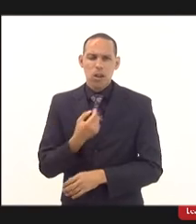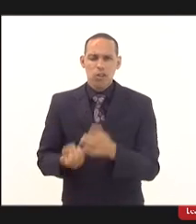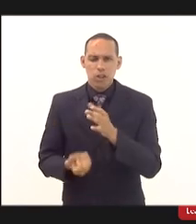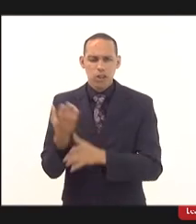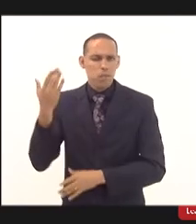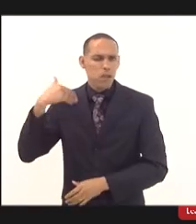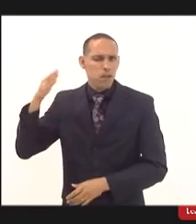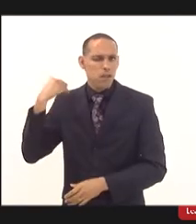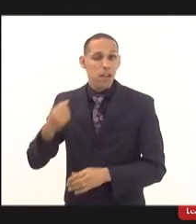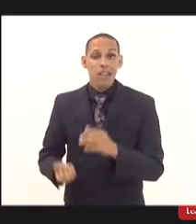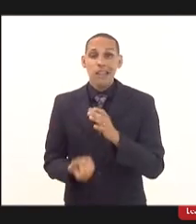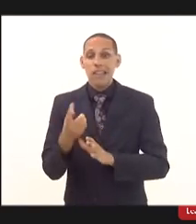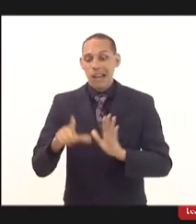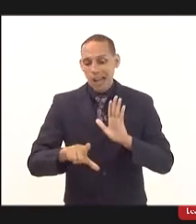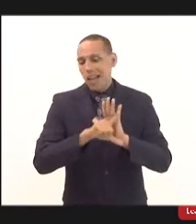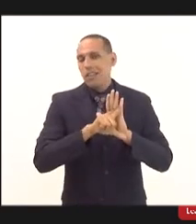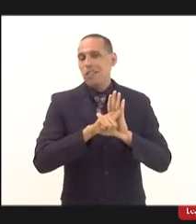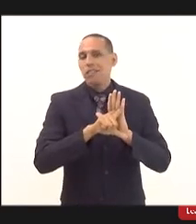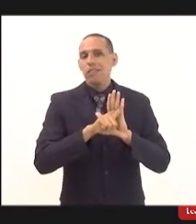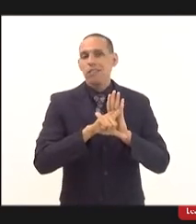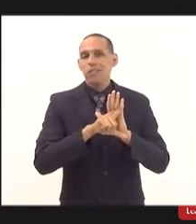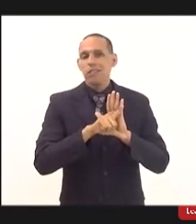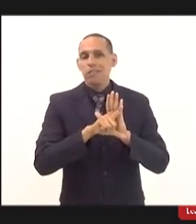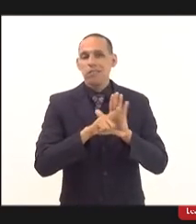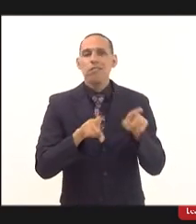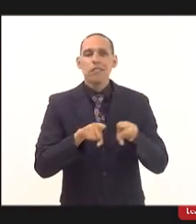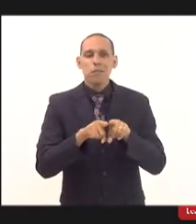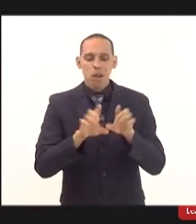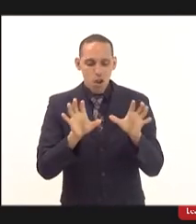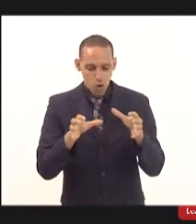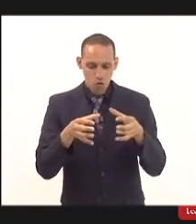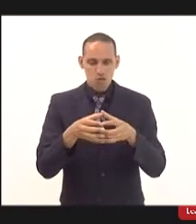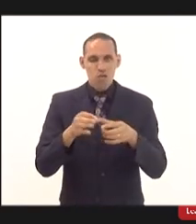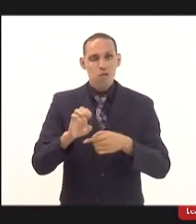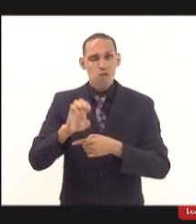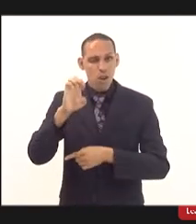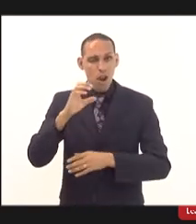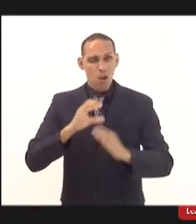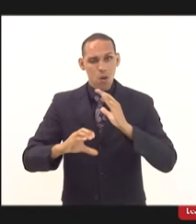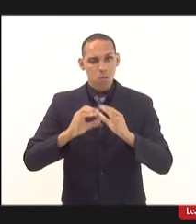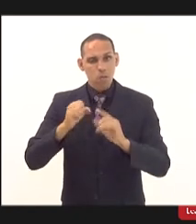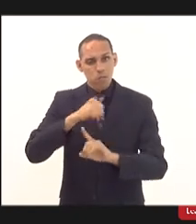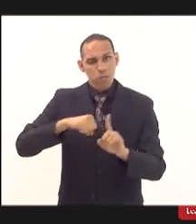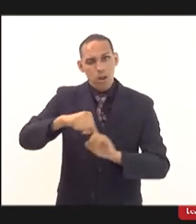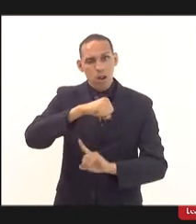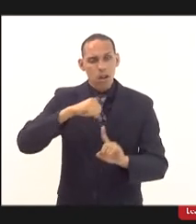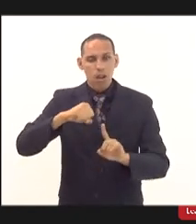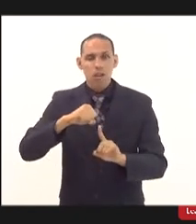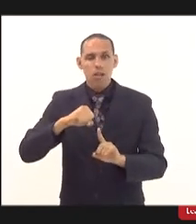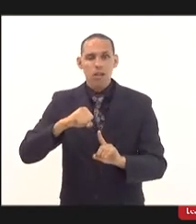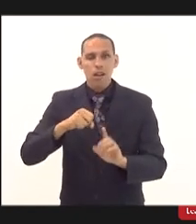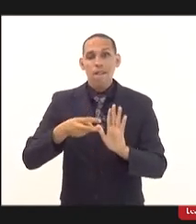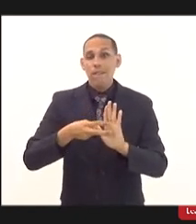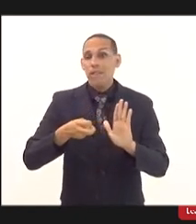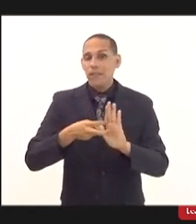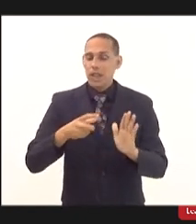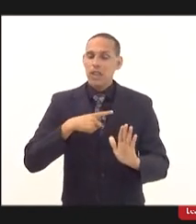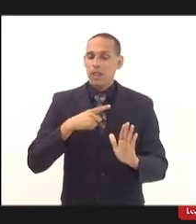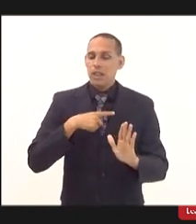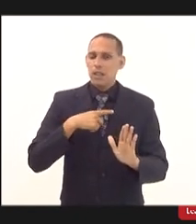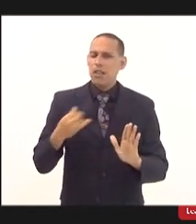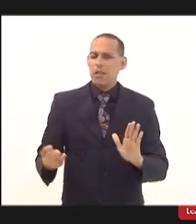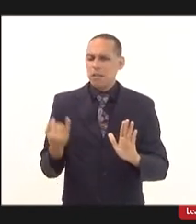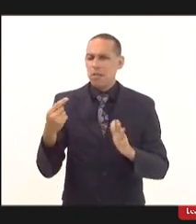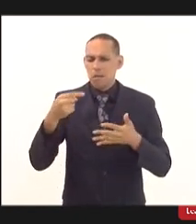criamos uma lei criando o Conselho Estadual de comunicação social do qual foram vetados os pontos importantes